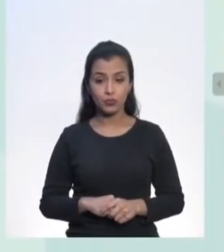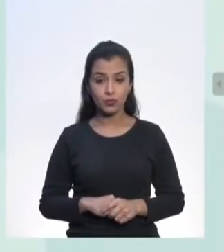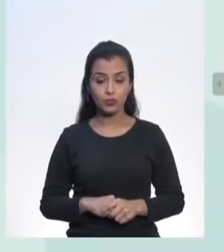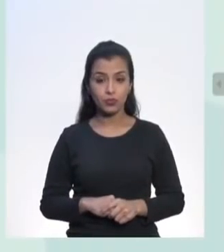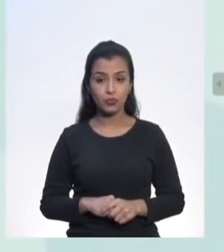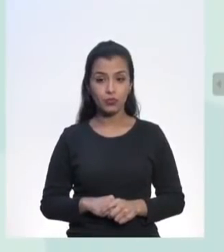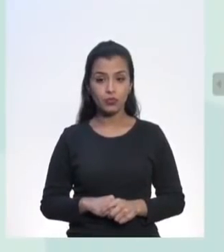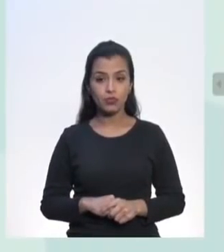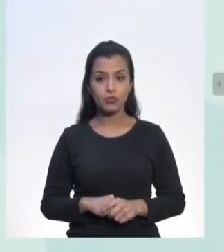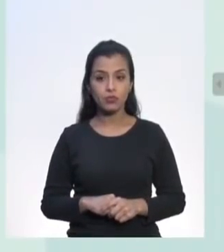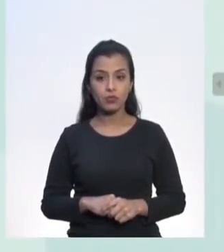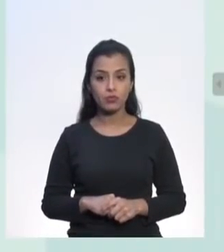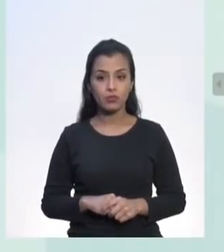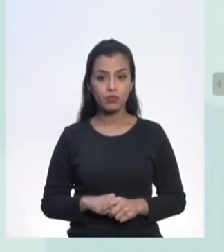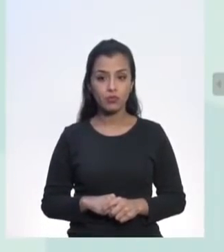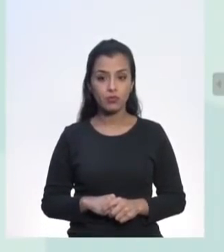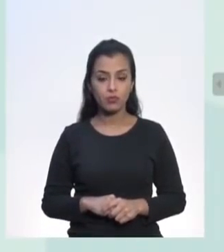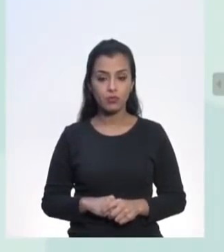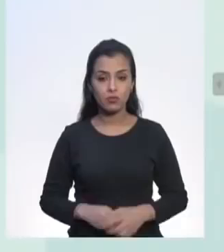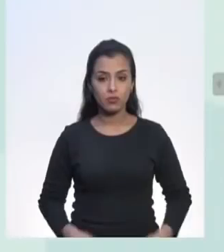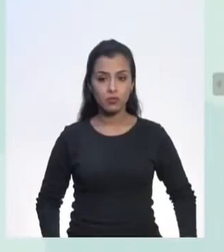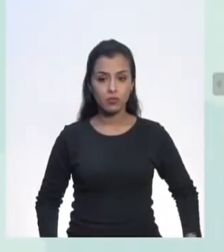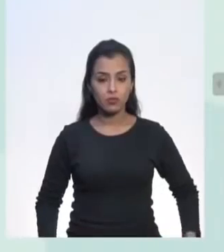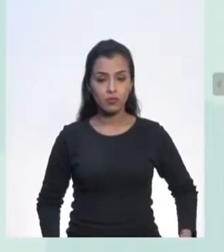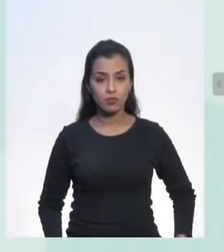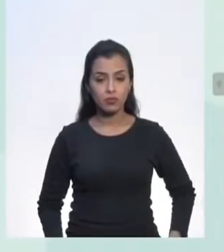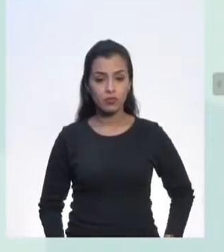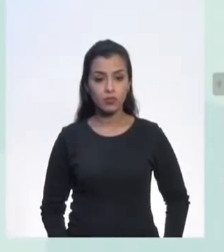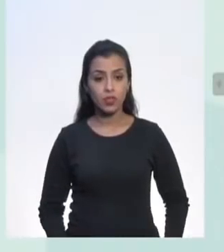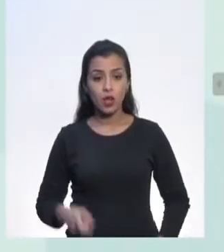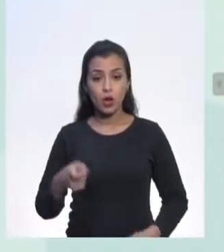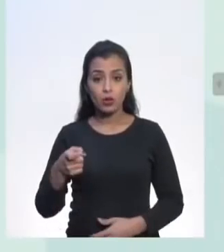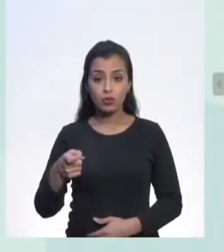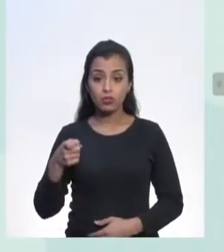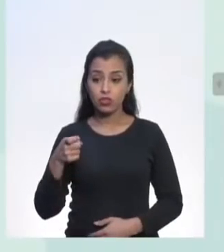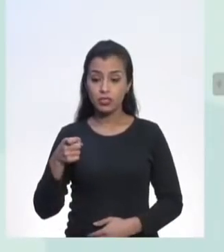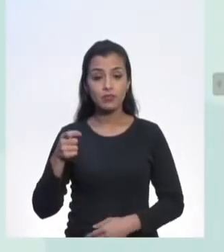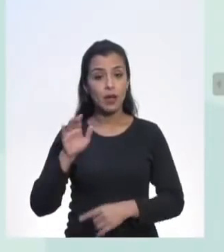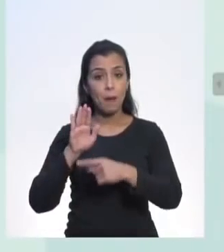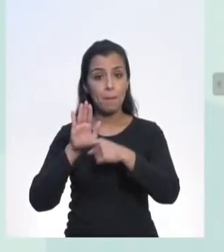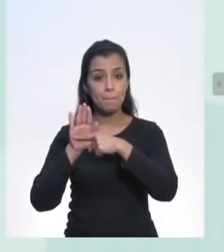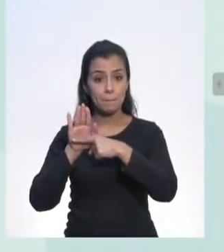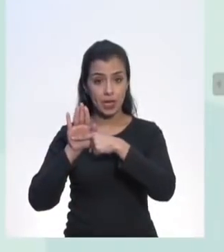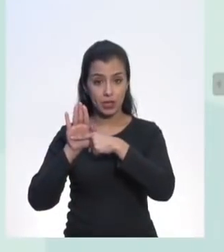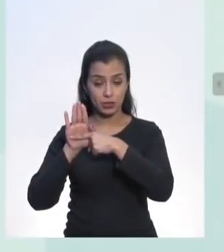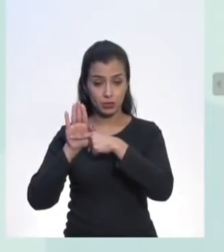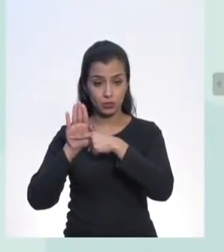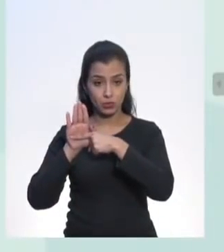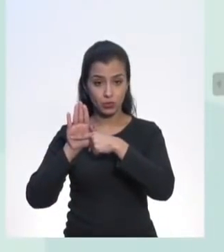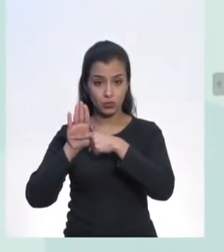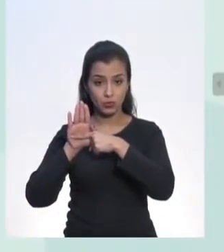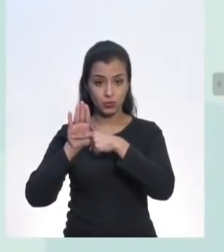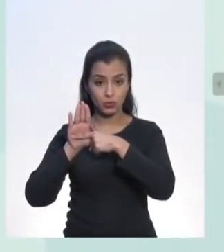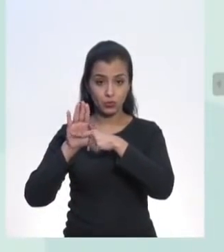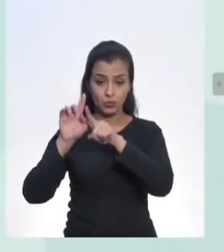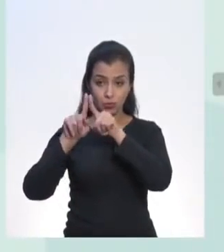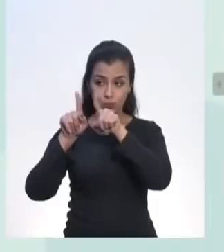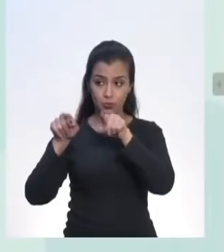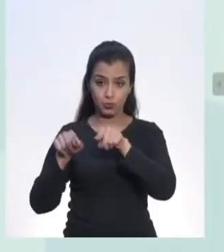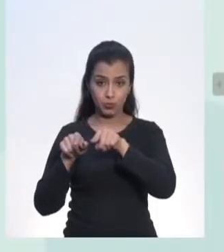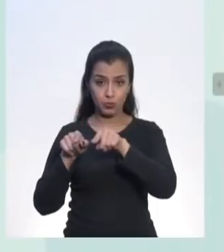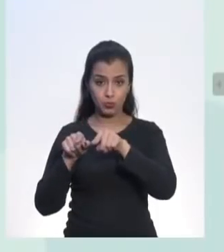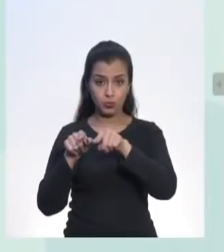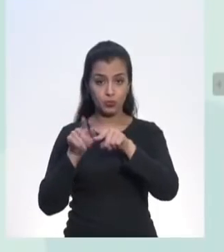x. O x, então, vai ser menos, o valor do b, que é negativo, fica dentro dos parênteses,